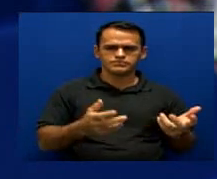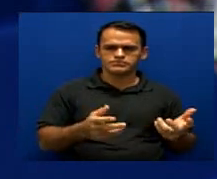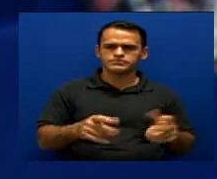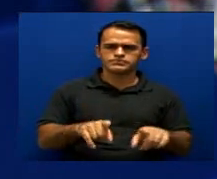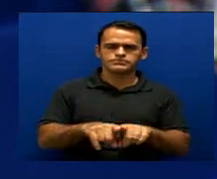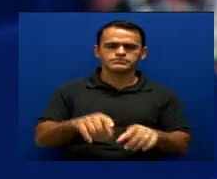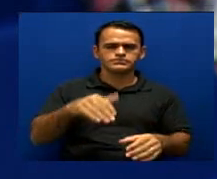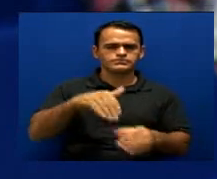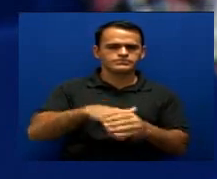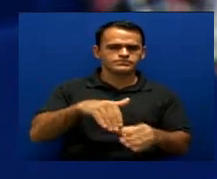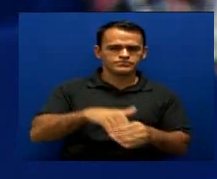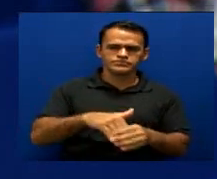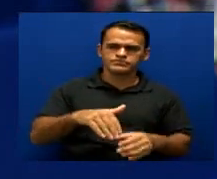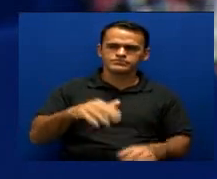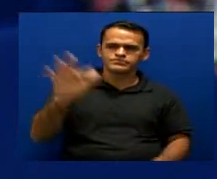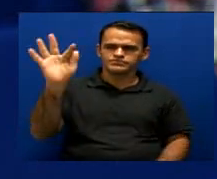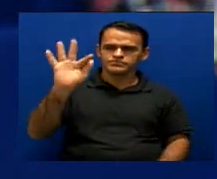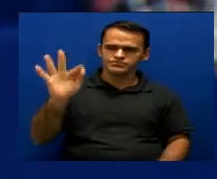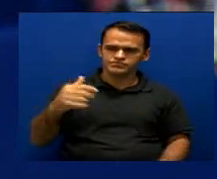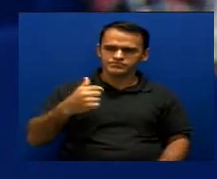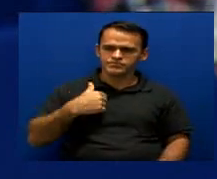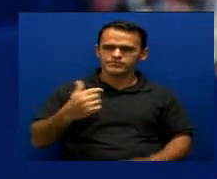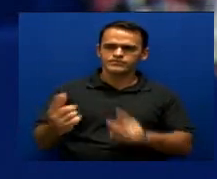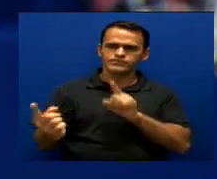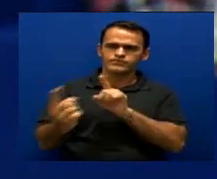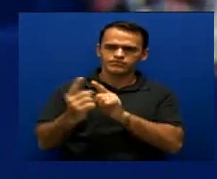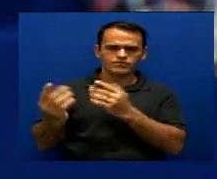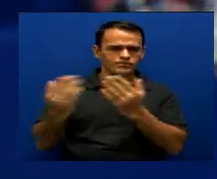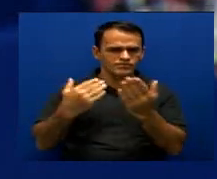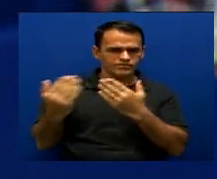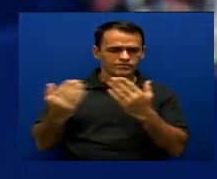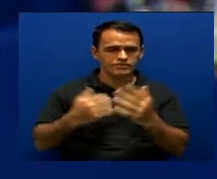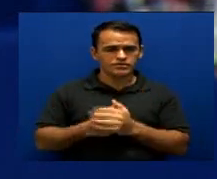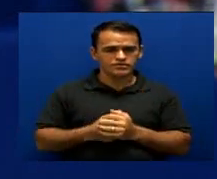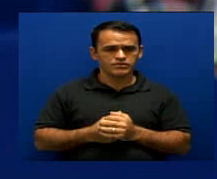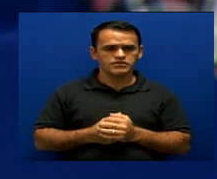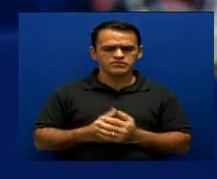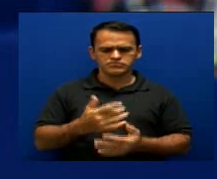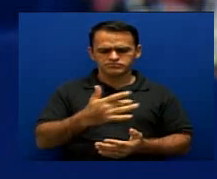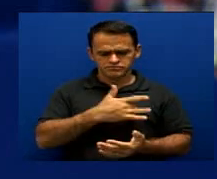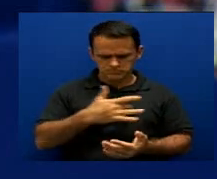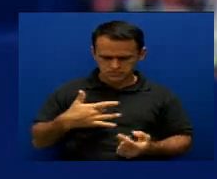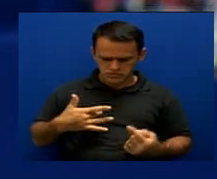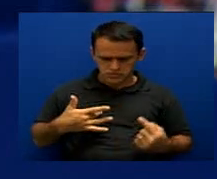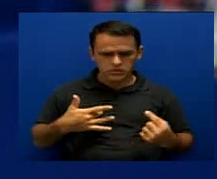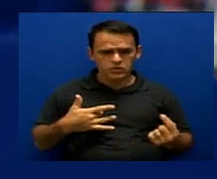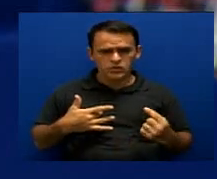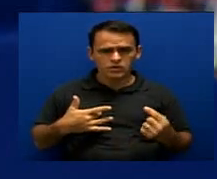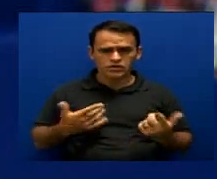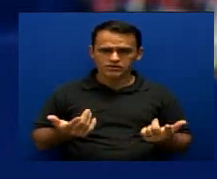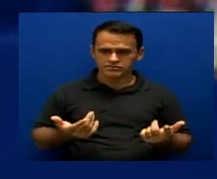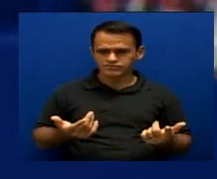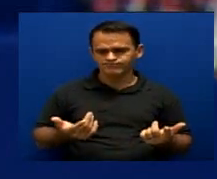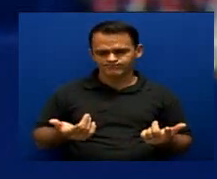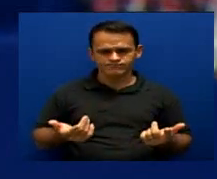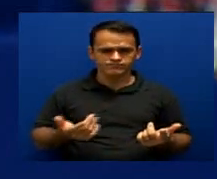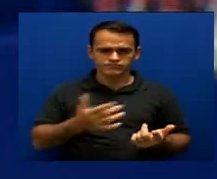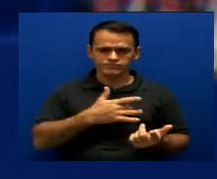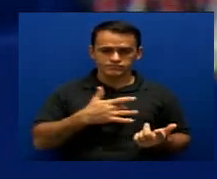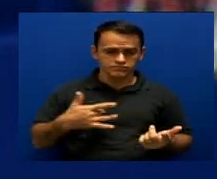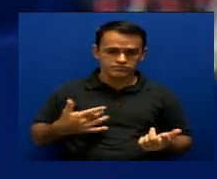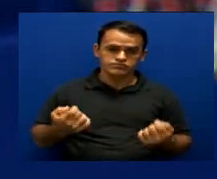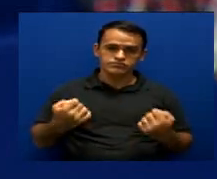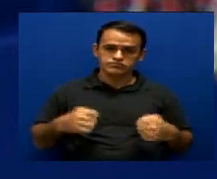conversei bastante com a fernanda a respeito disso o que é saúde mesmo do que nós estamos falando é claro que a gente